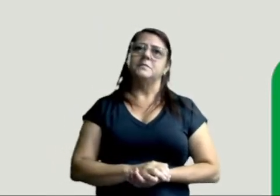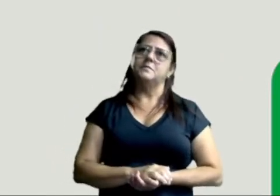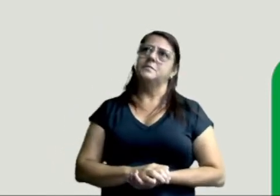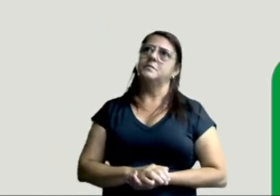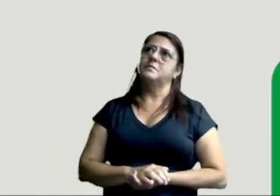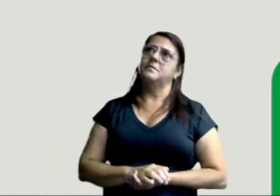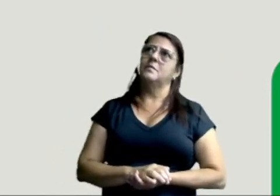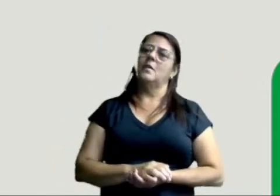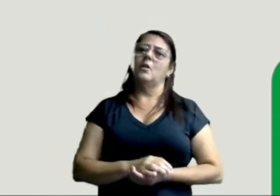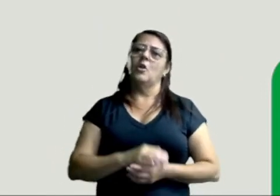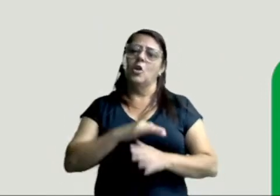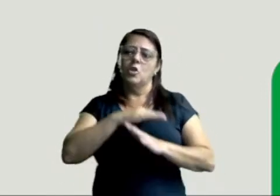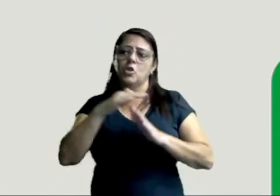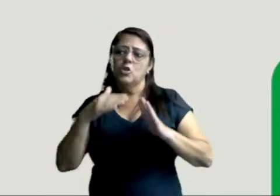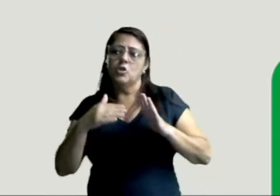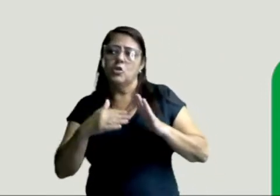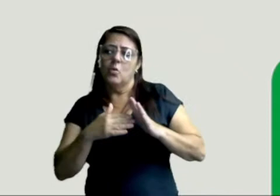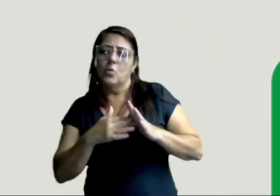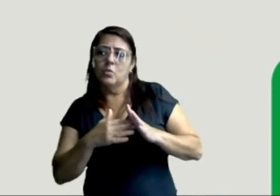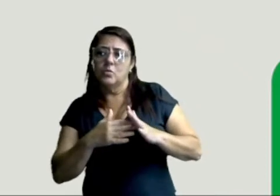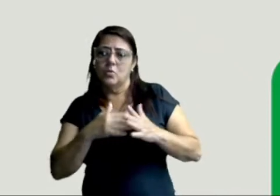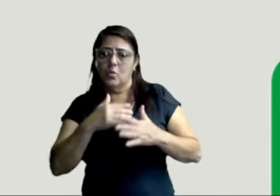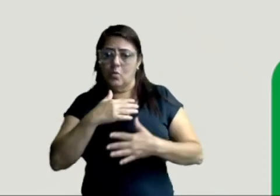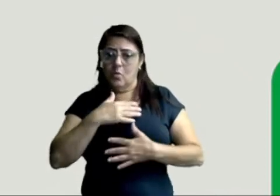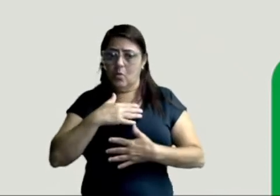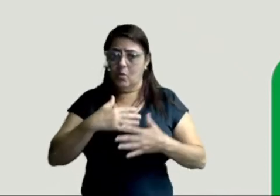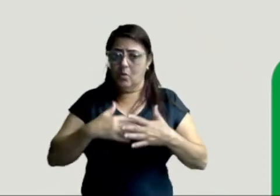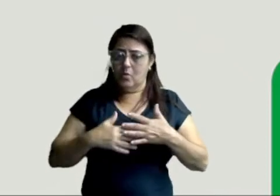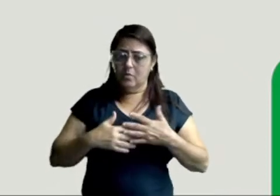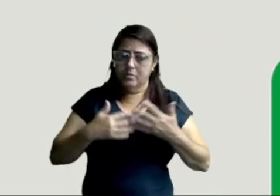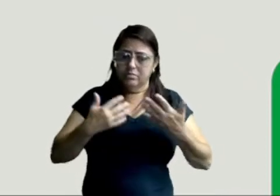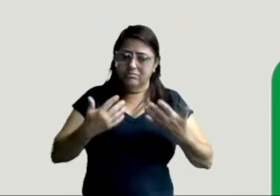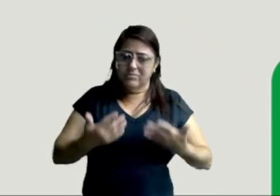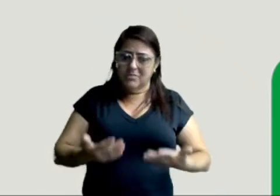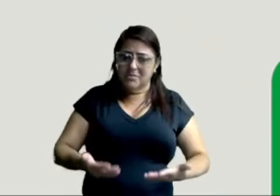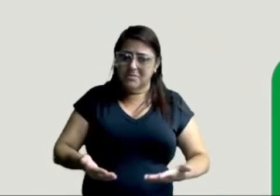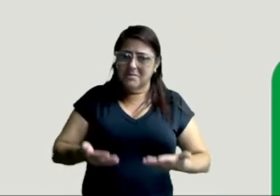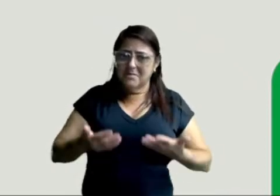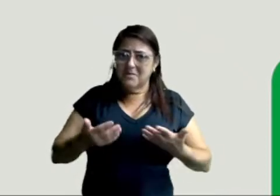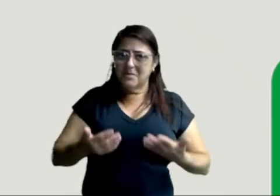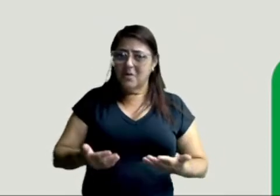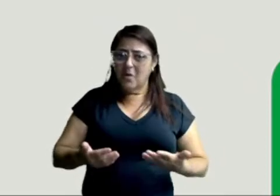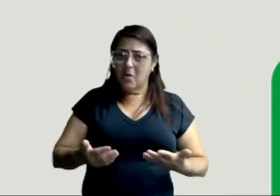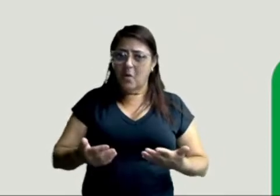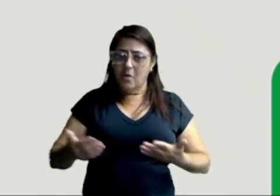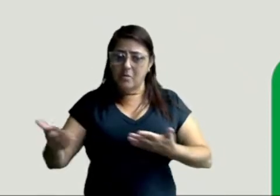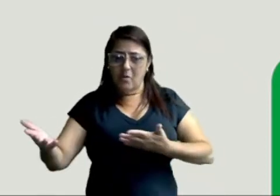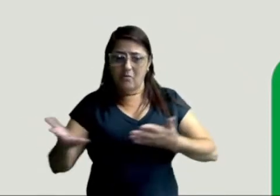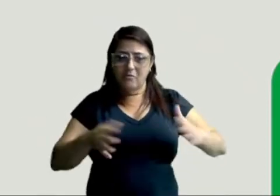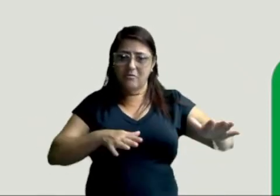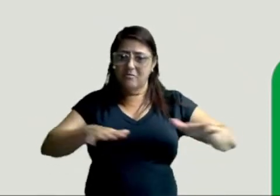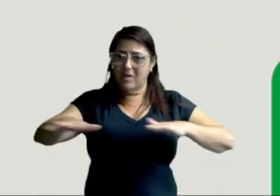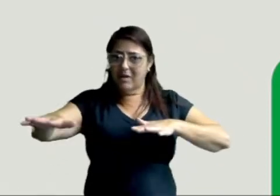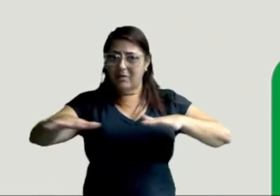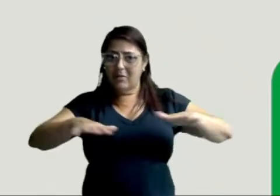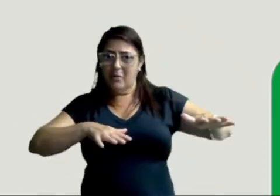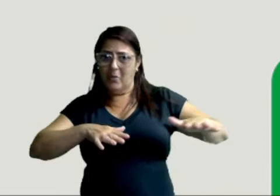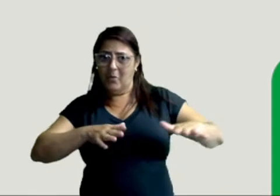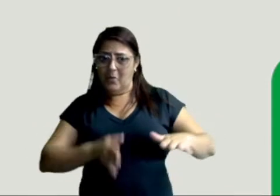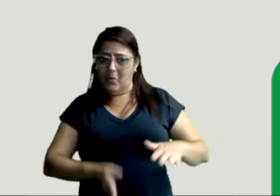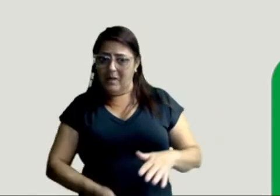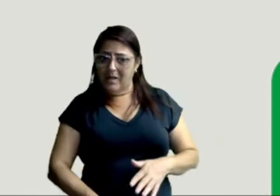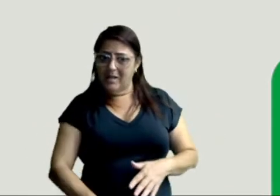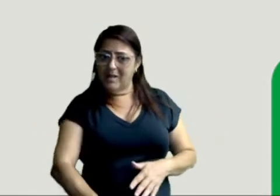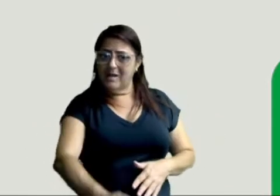que todo corpo continua em repouso, tá? Ou em movimento uniforme em uma linha